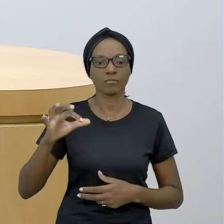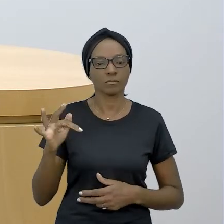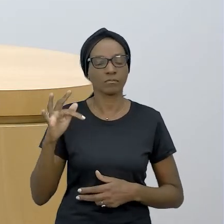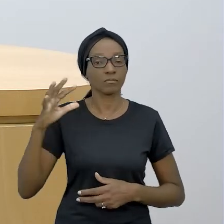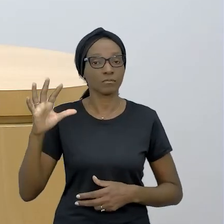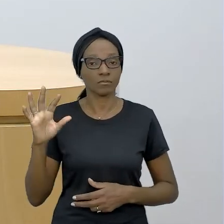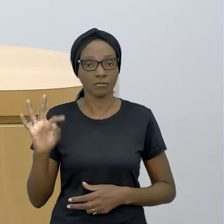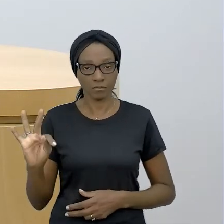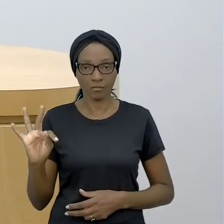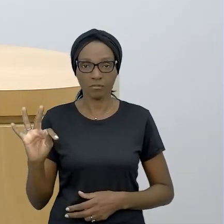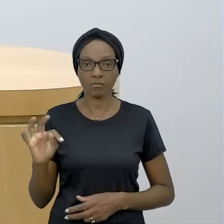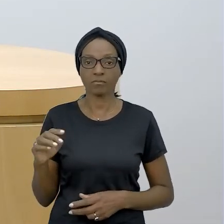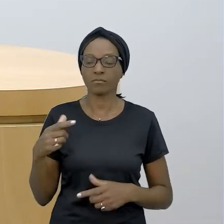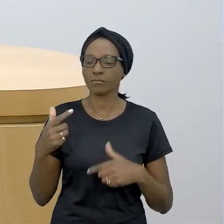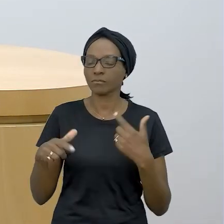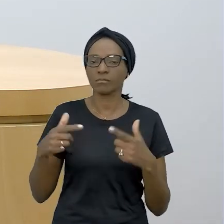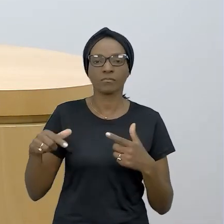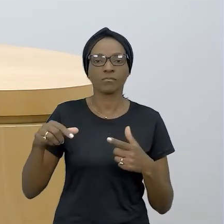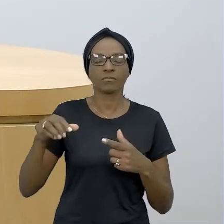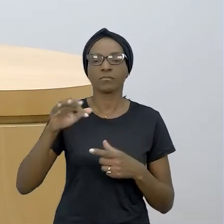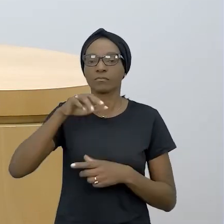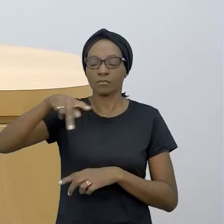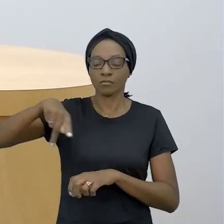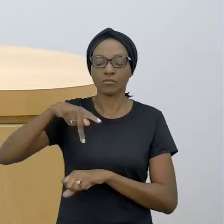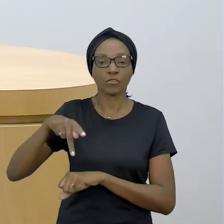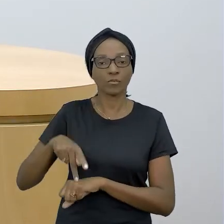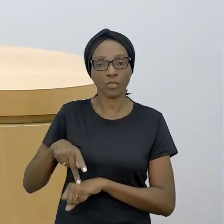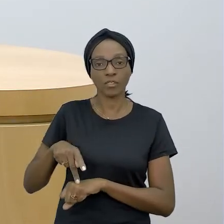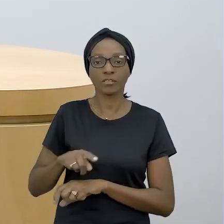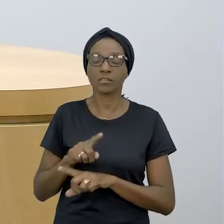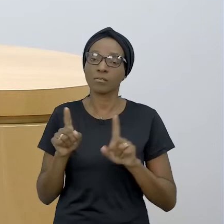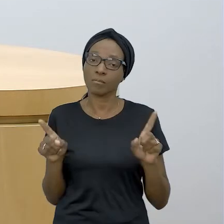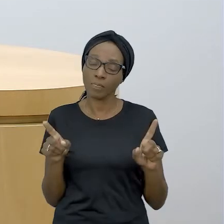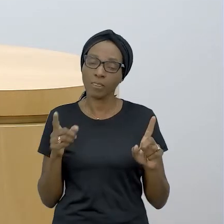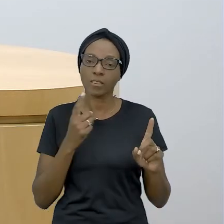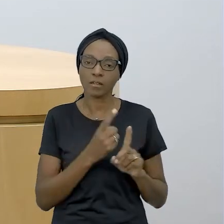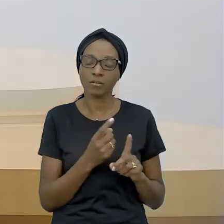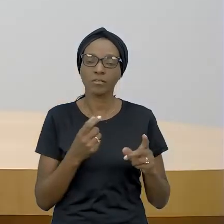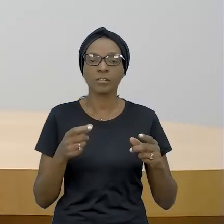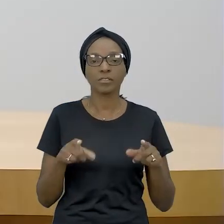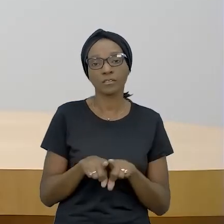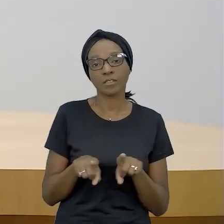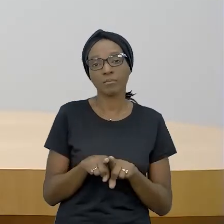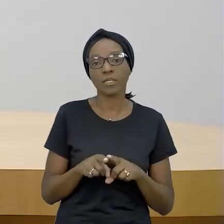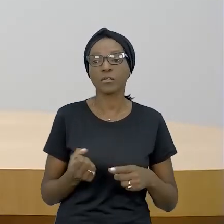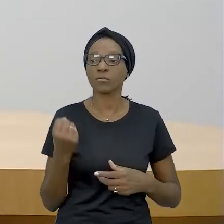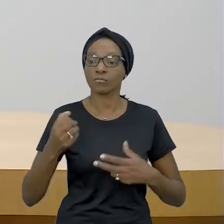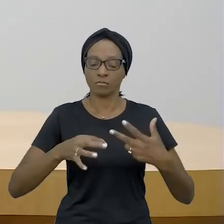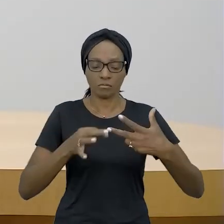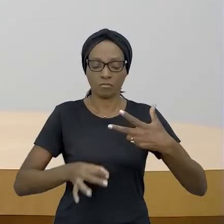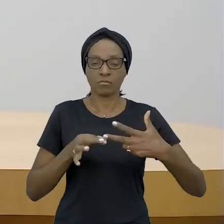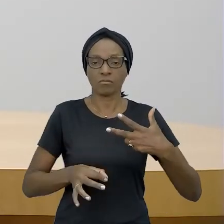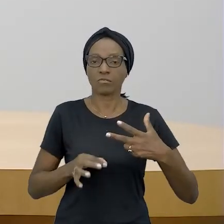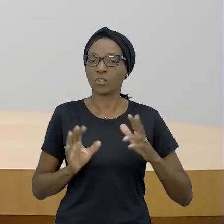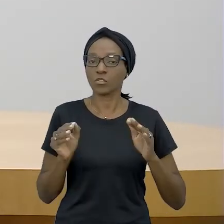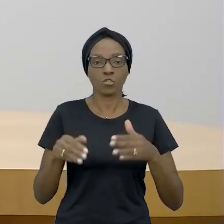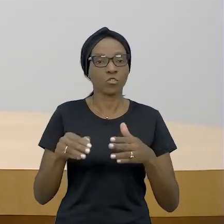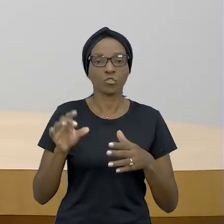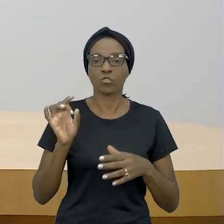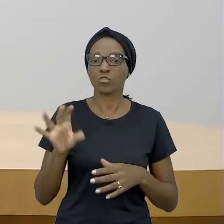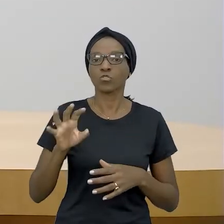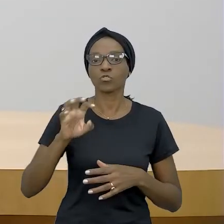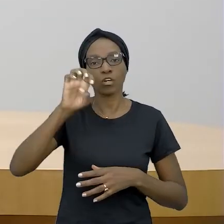que atuam em nível nacional. Mas vamos encontrar também o Poder Judiciário atuando em nível estadual